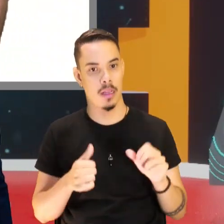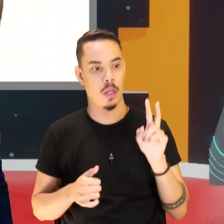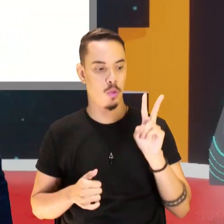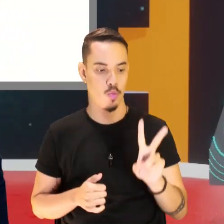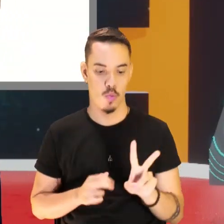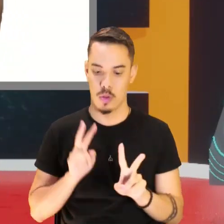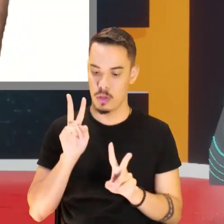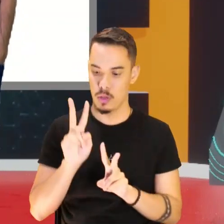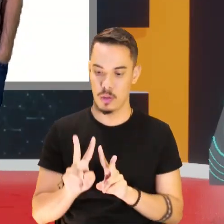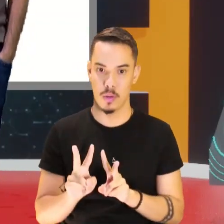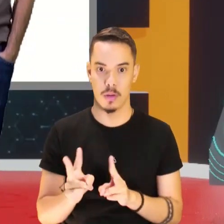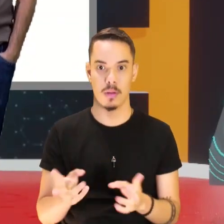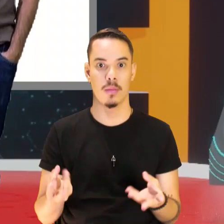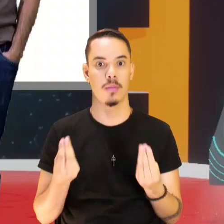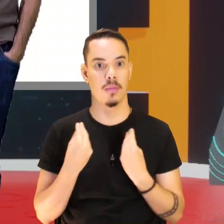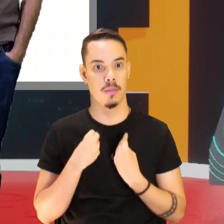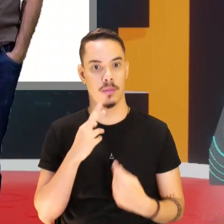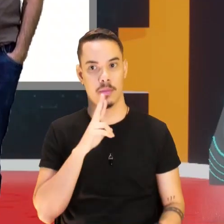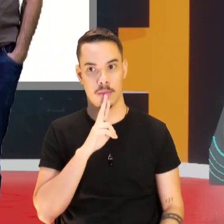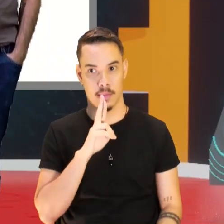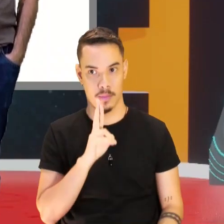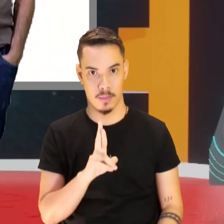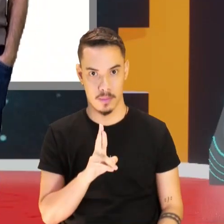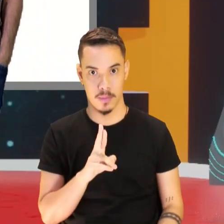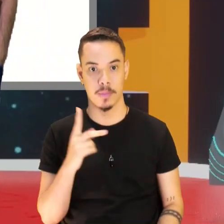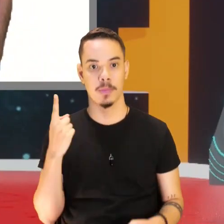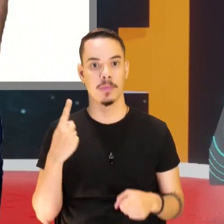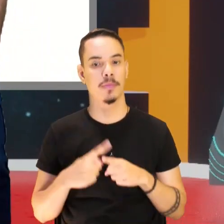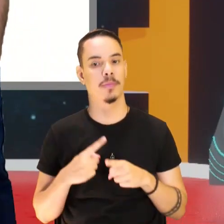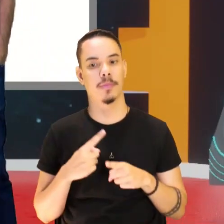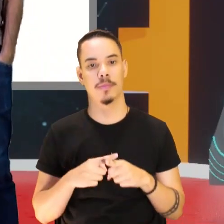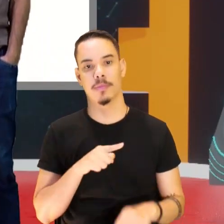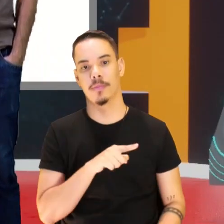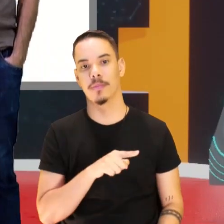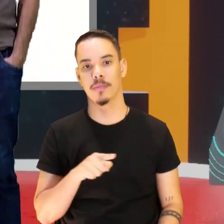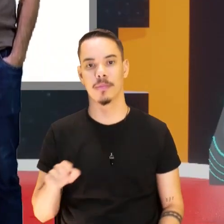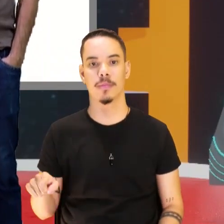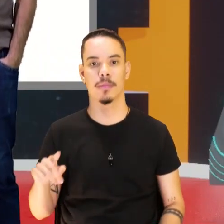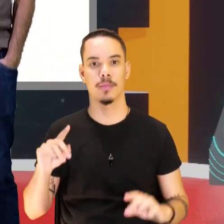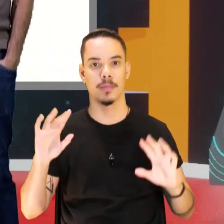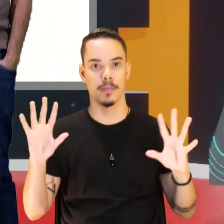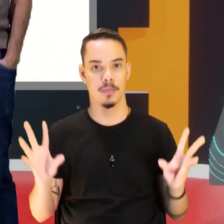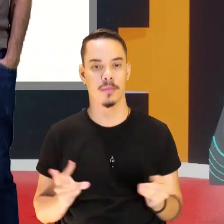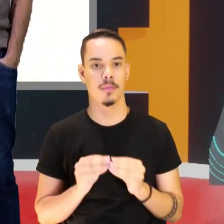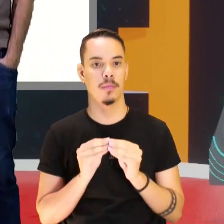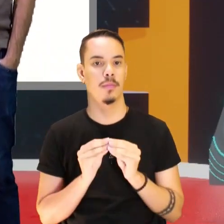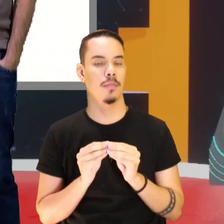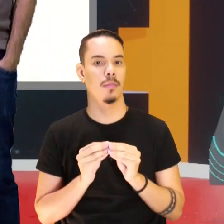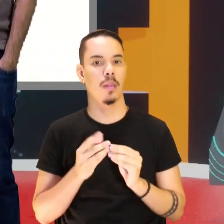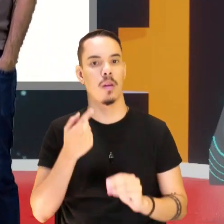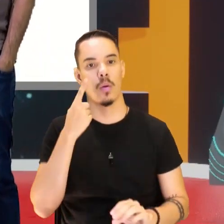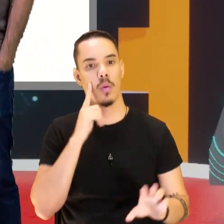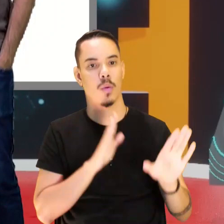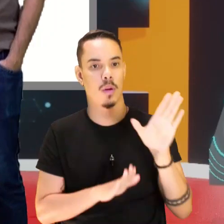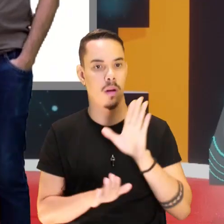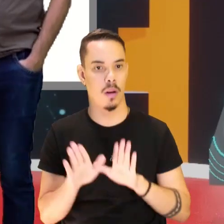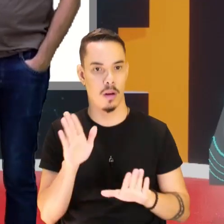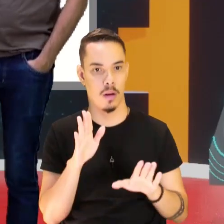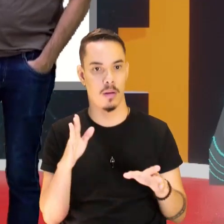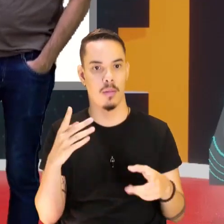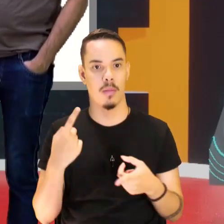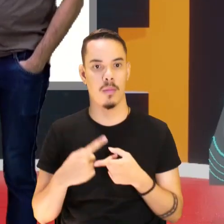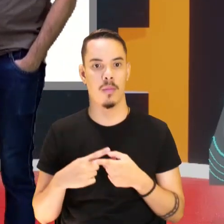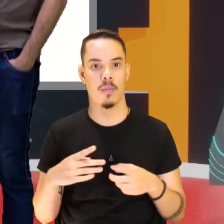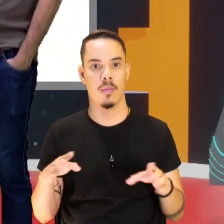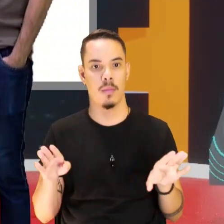E claro que isso vai dar um resultado satisfatório porque porque aí é que você vai ter o desfecho né E muito cuidado quando a análise